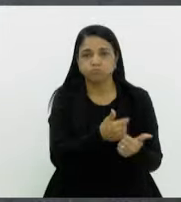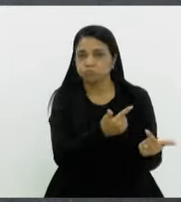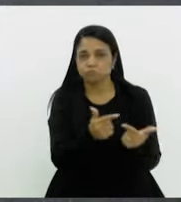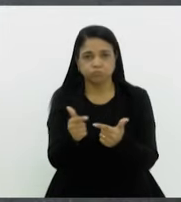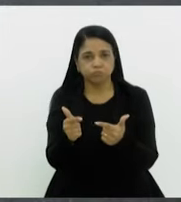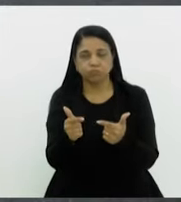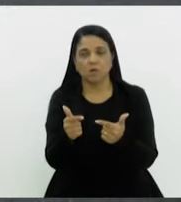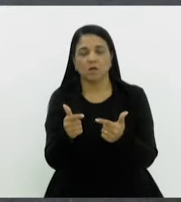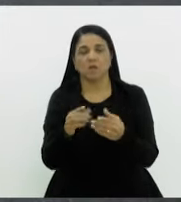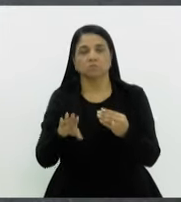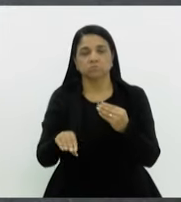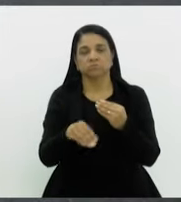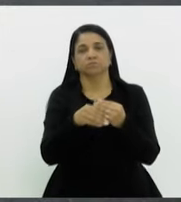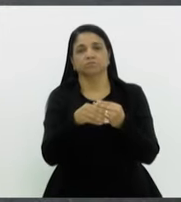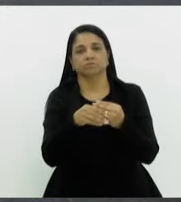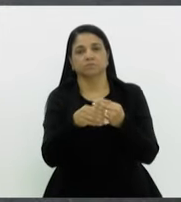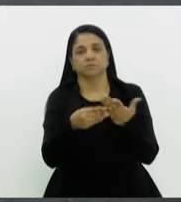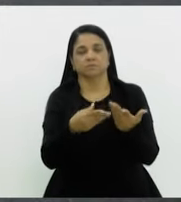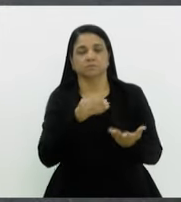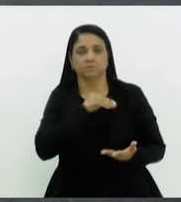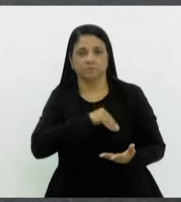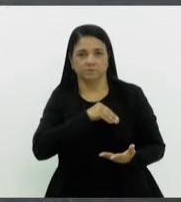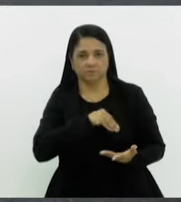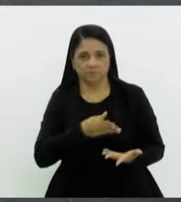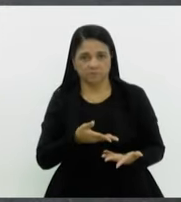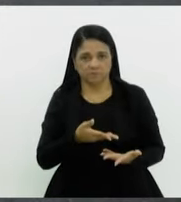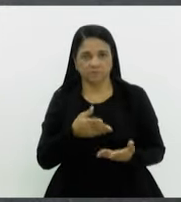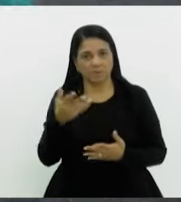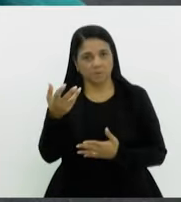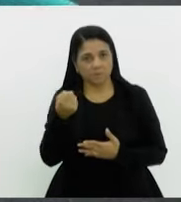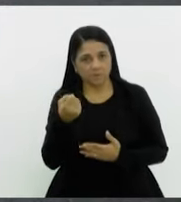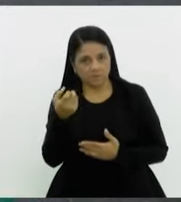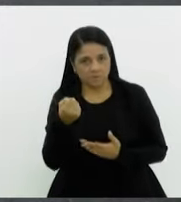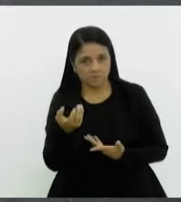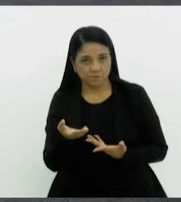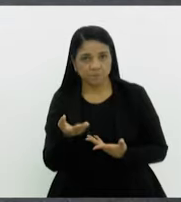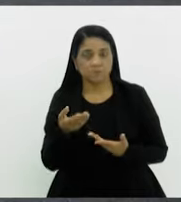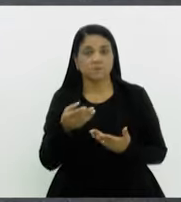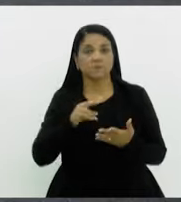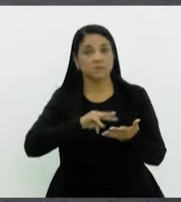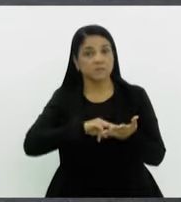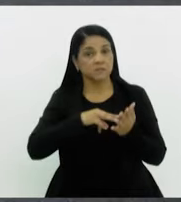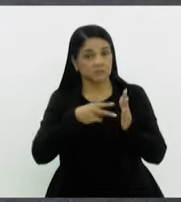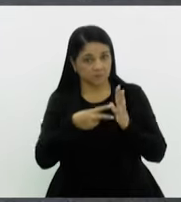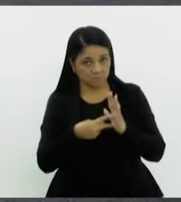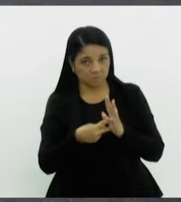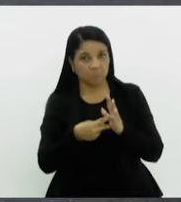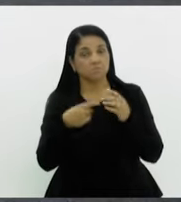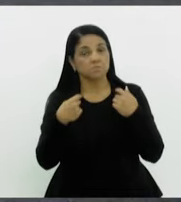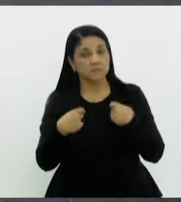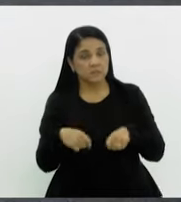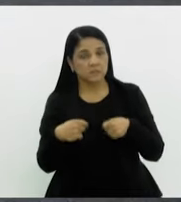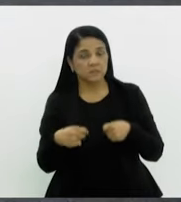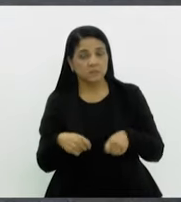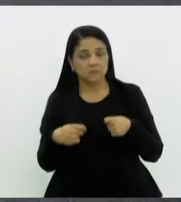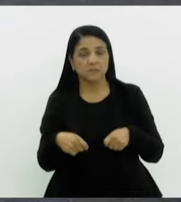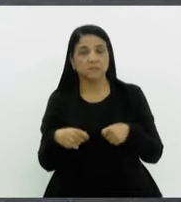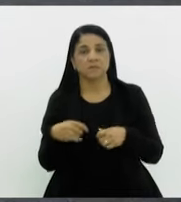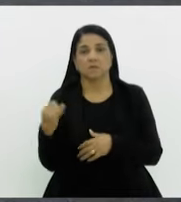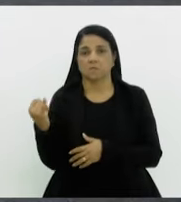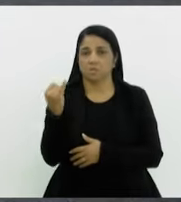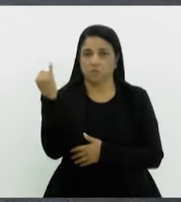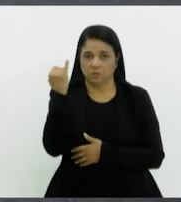essa integralidade no pagamento das suas pensões. Então, nesse sentido, se faz necessário. E é importante,